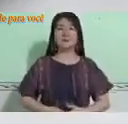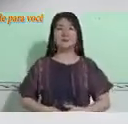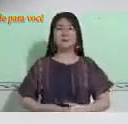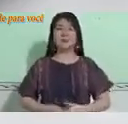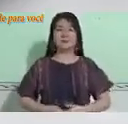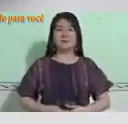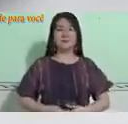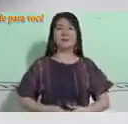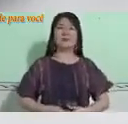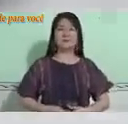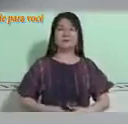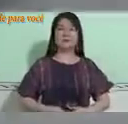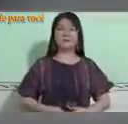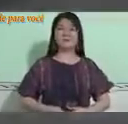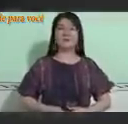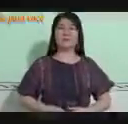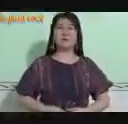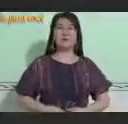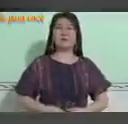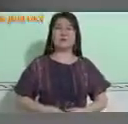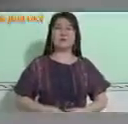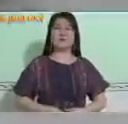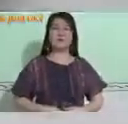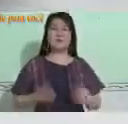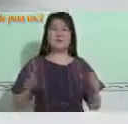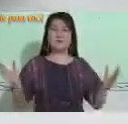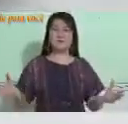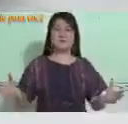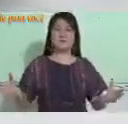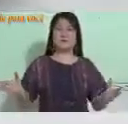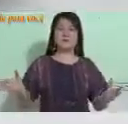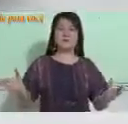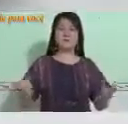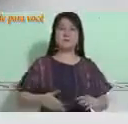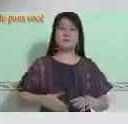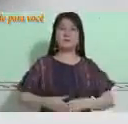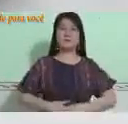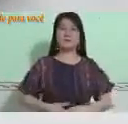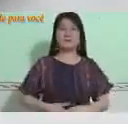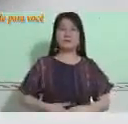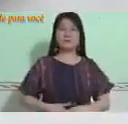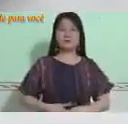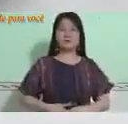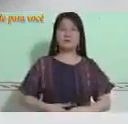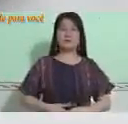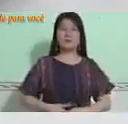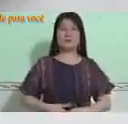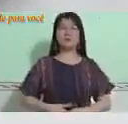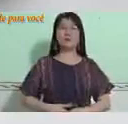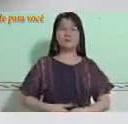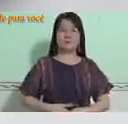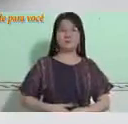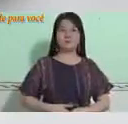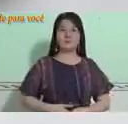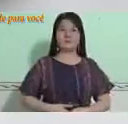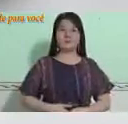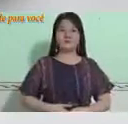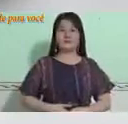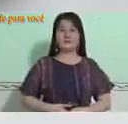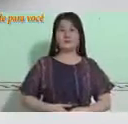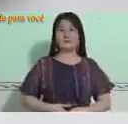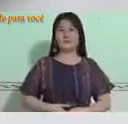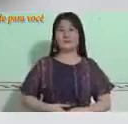Além disso, vírgula, pode-se consumir carnes magras, vírgula, como frango, vírgula, peru ou peixes em pele, vírgula, devendo ser retirar